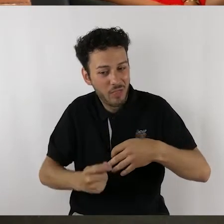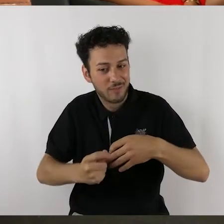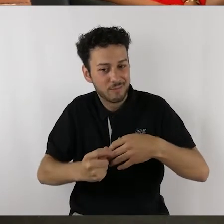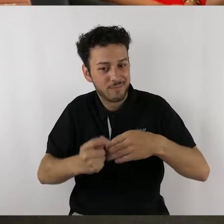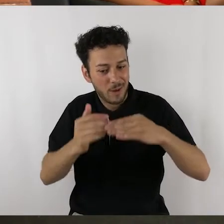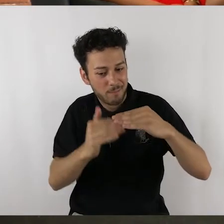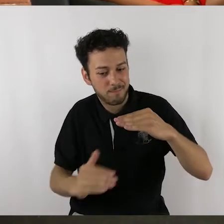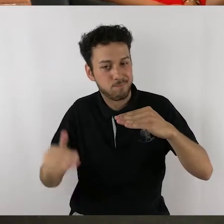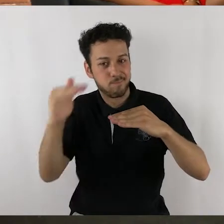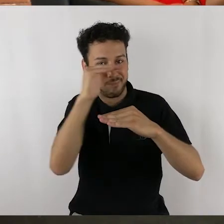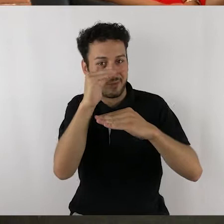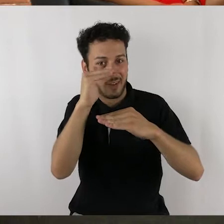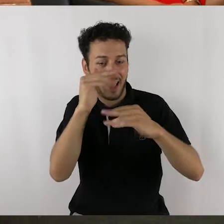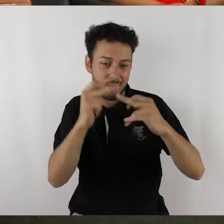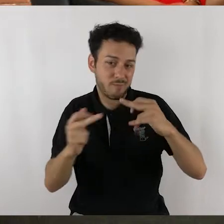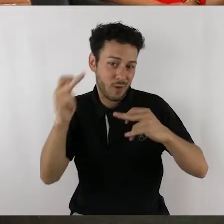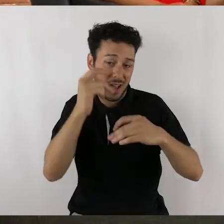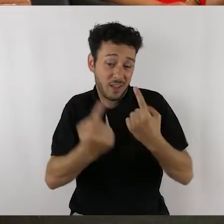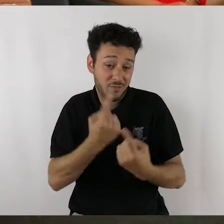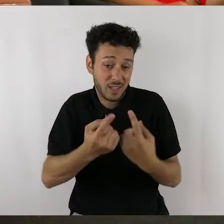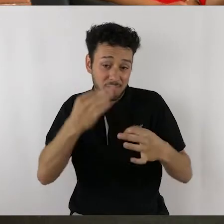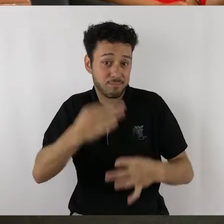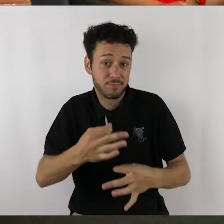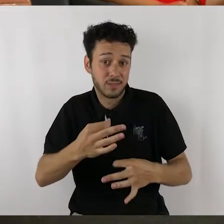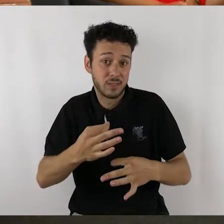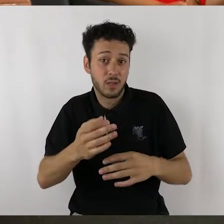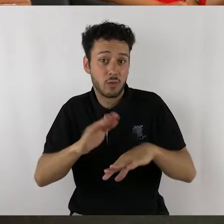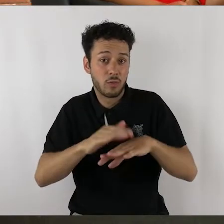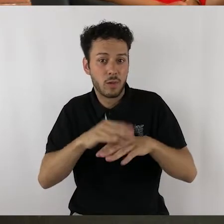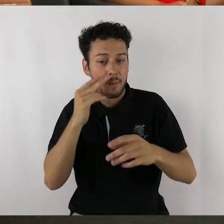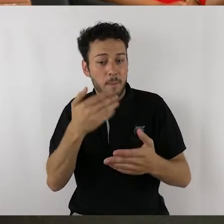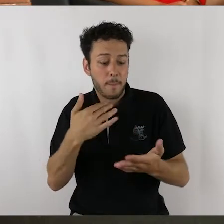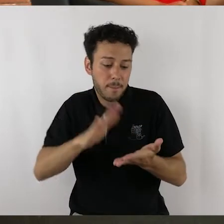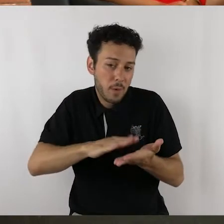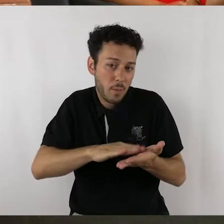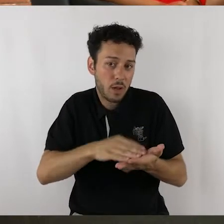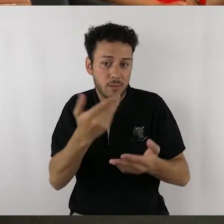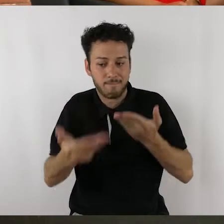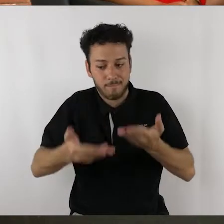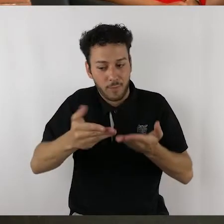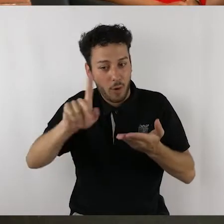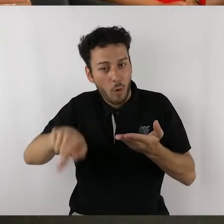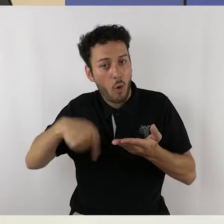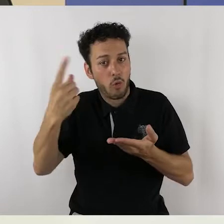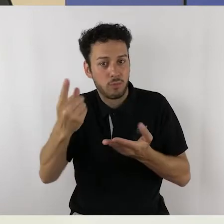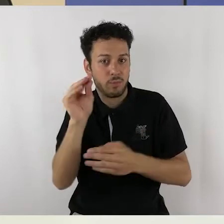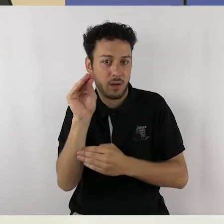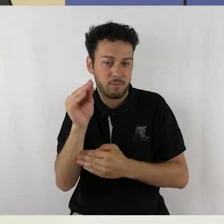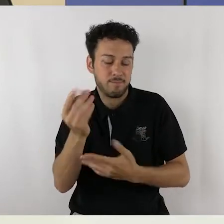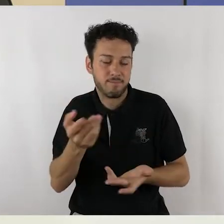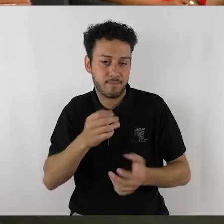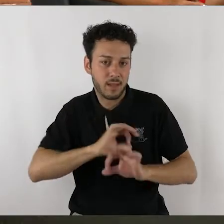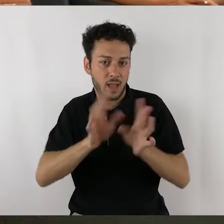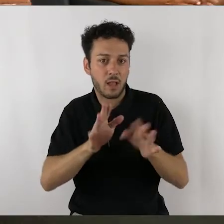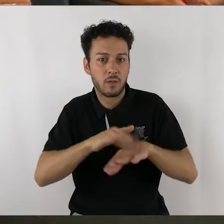Uni montante Total acaba por ser superior numa proposta é comparativamente com as outras